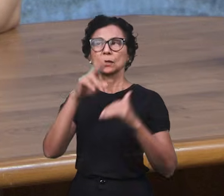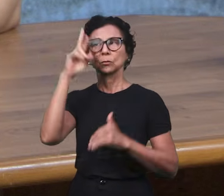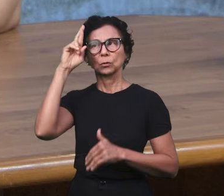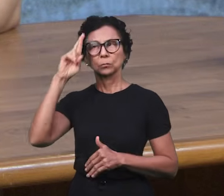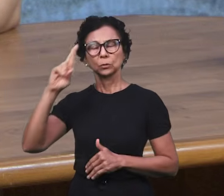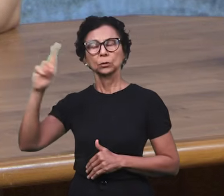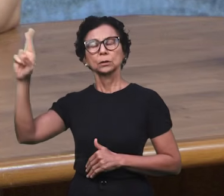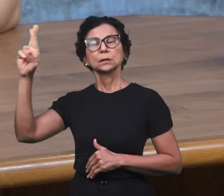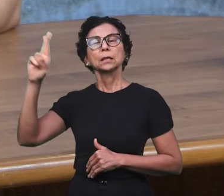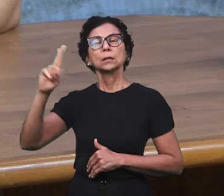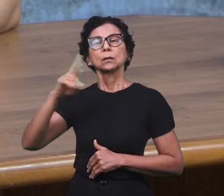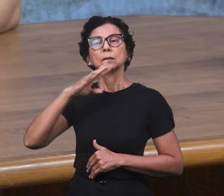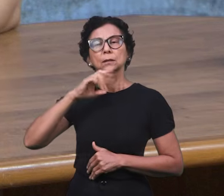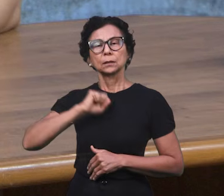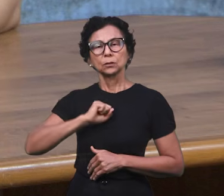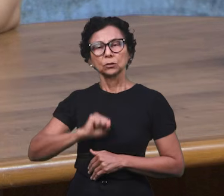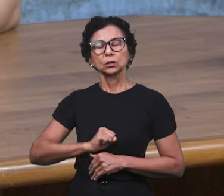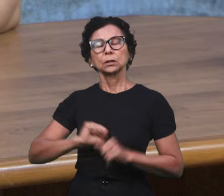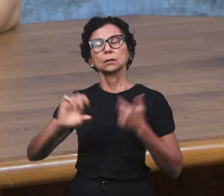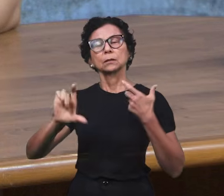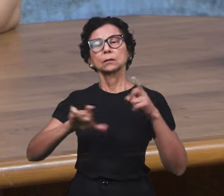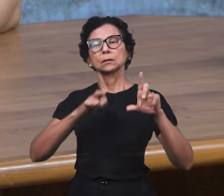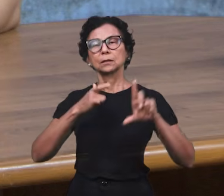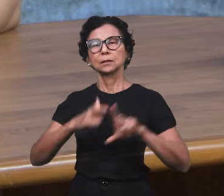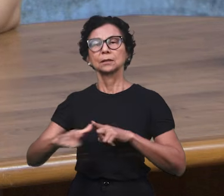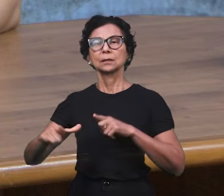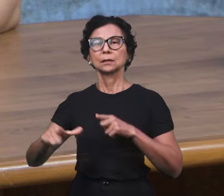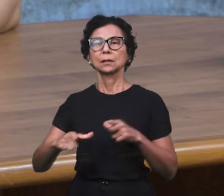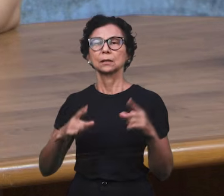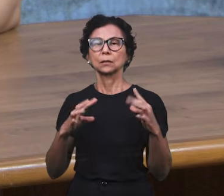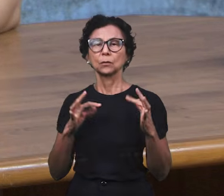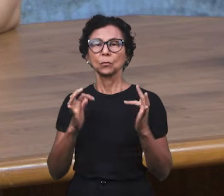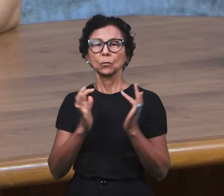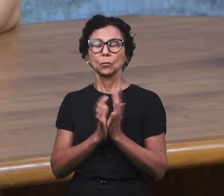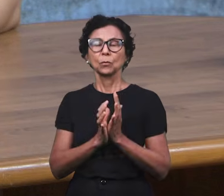dia com instrumentos fortemente